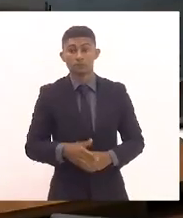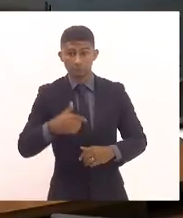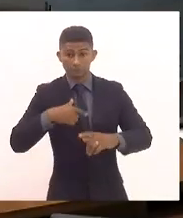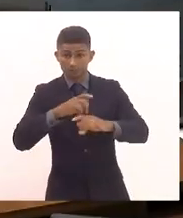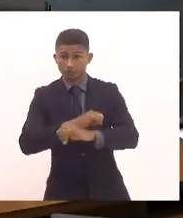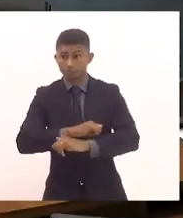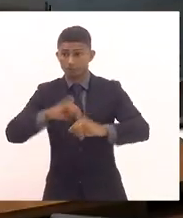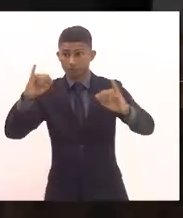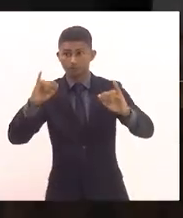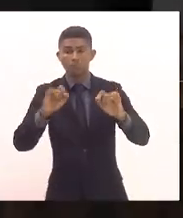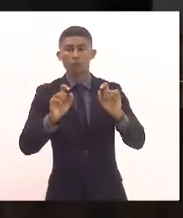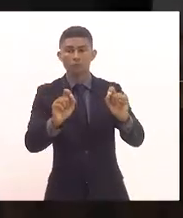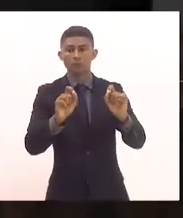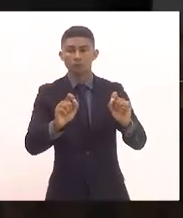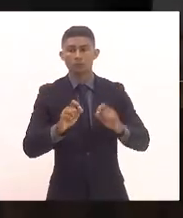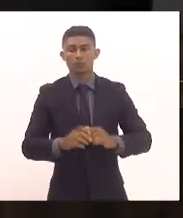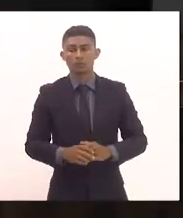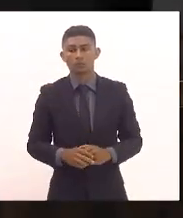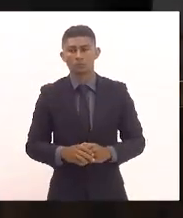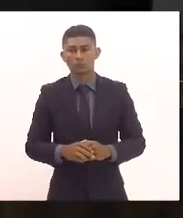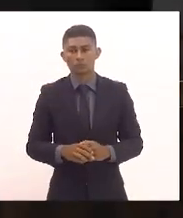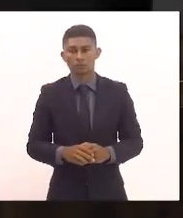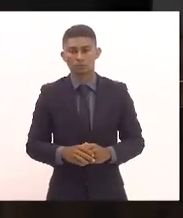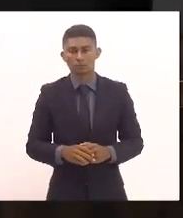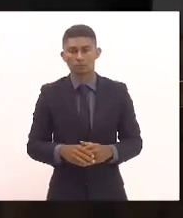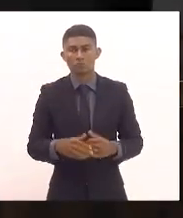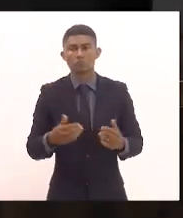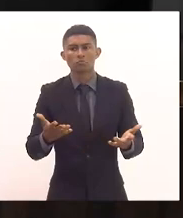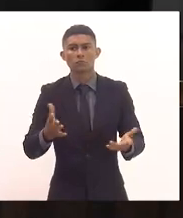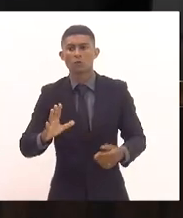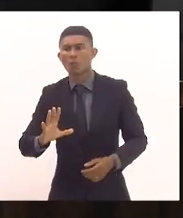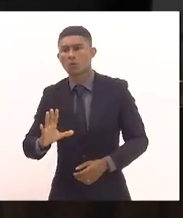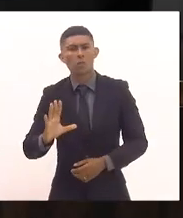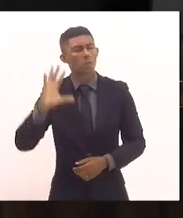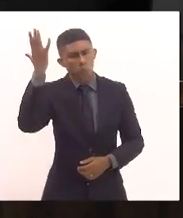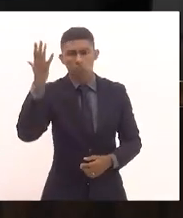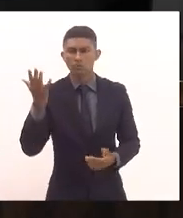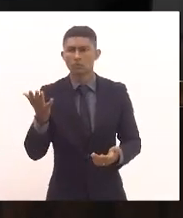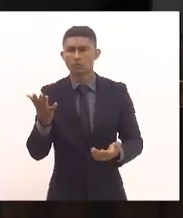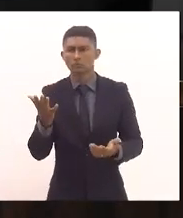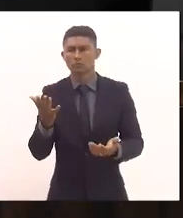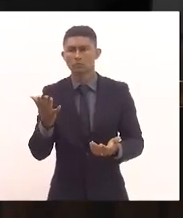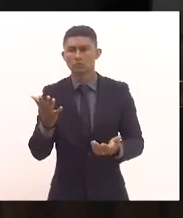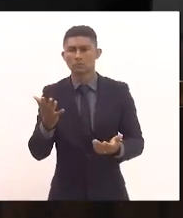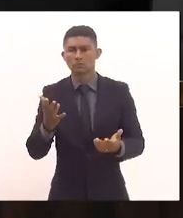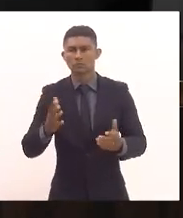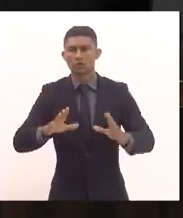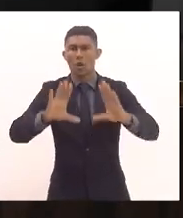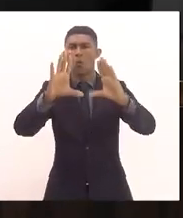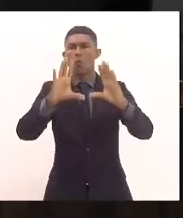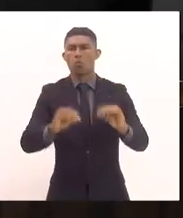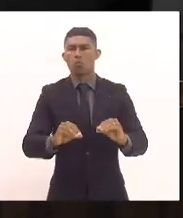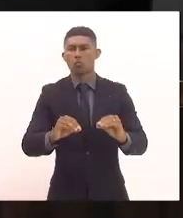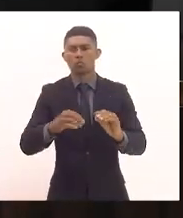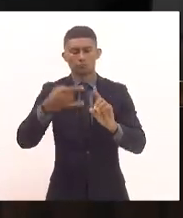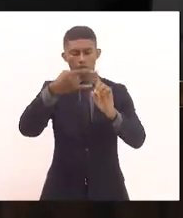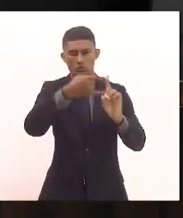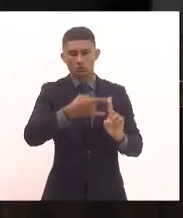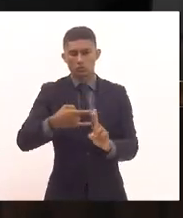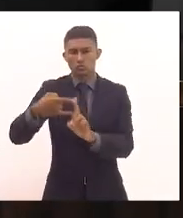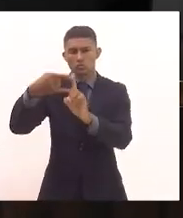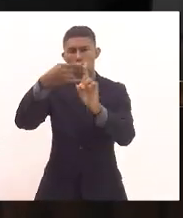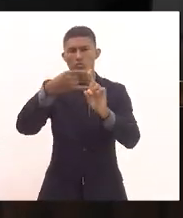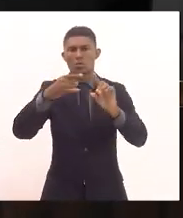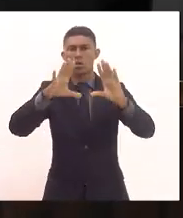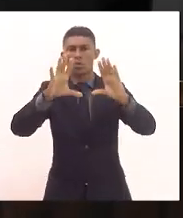anunciar que a rede caiu por erro externo, não interno. Então, o Zoom está fora do